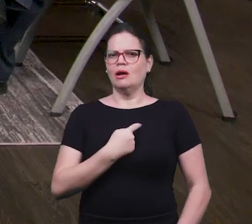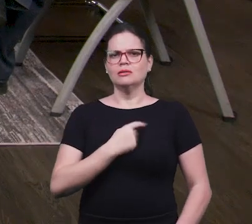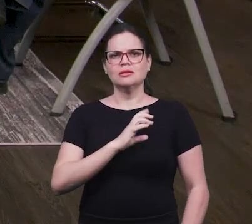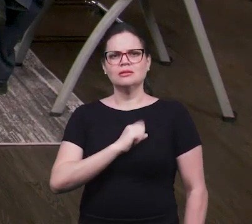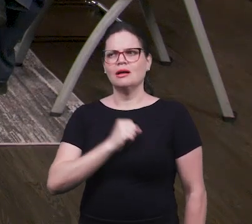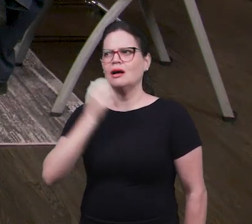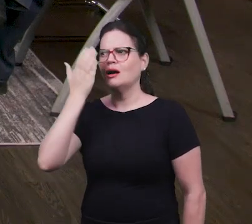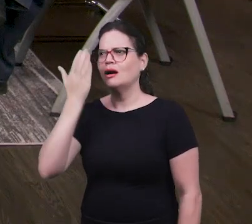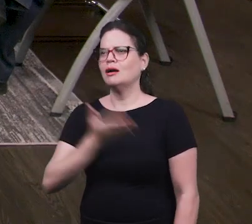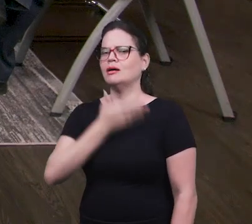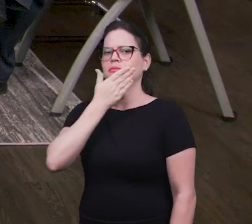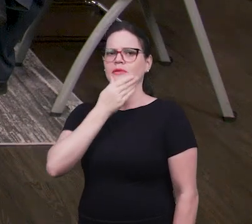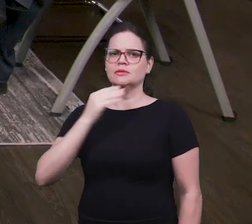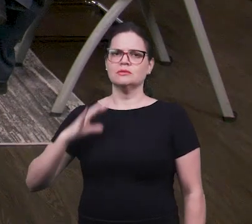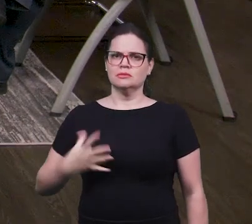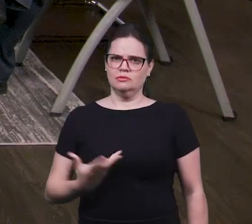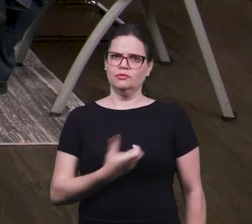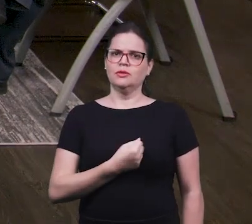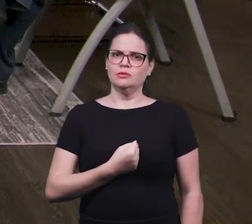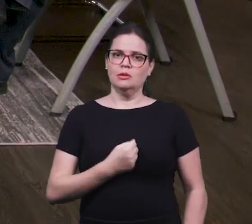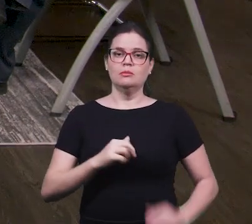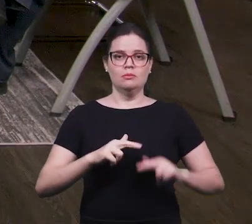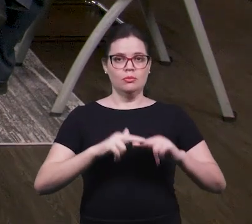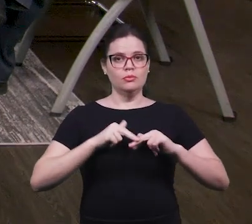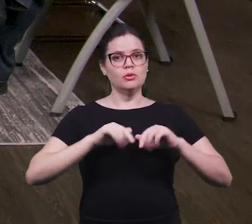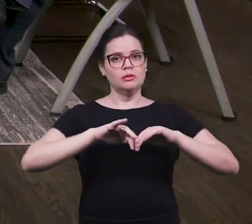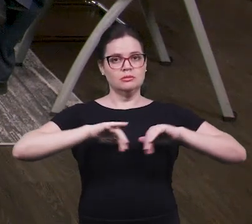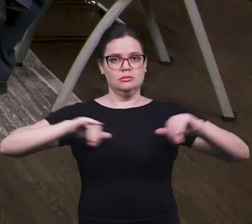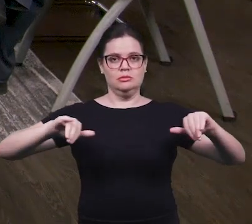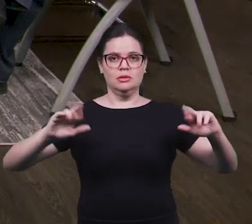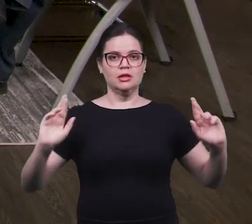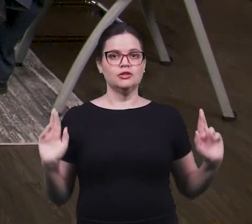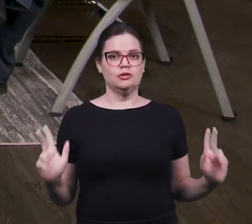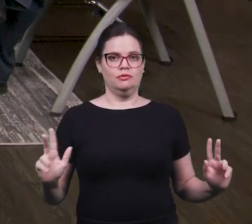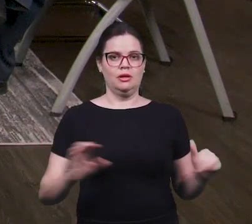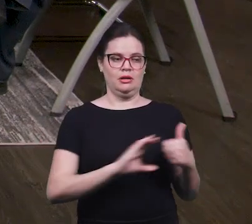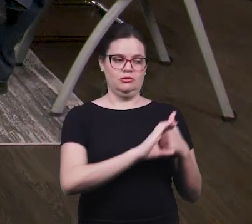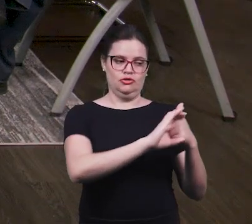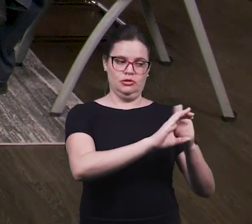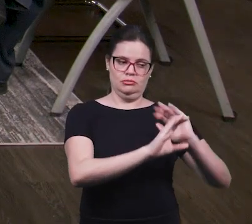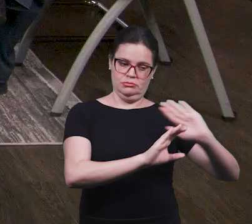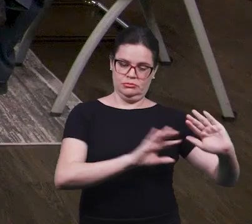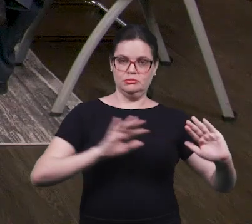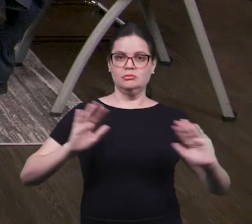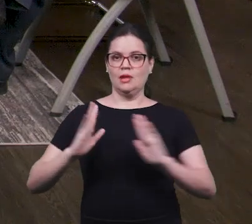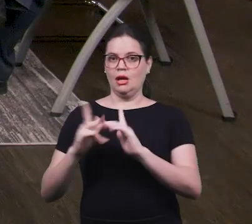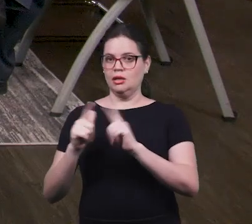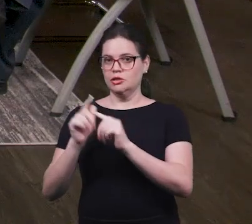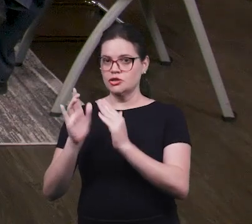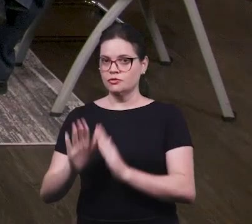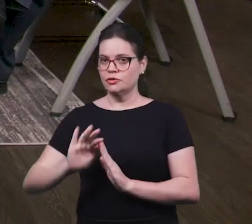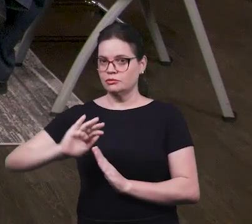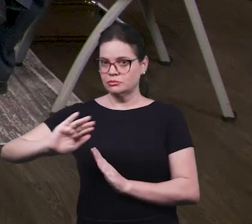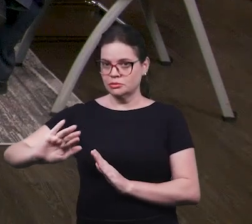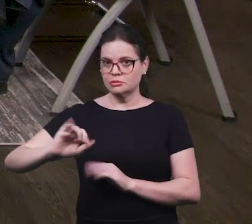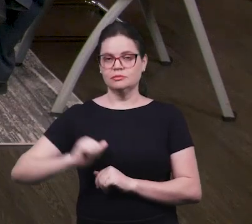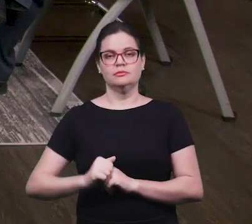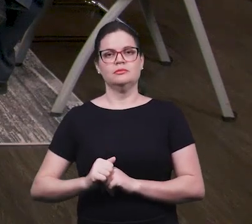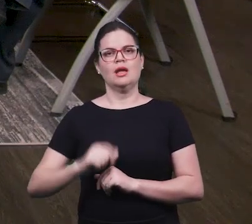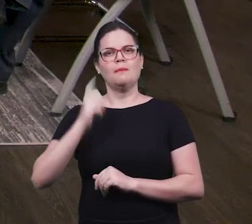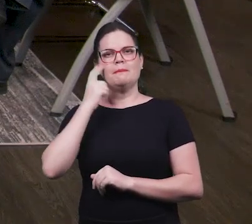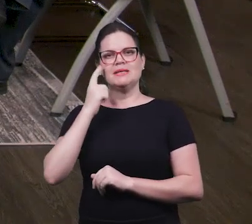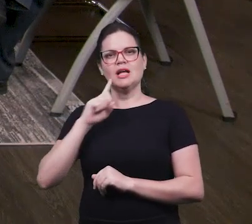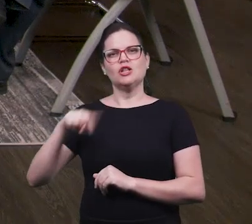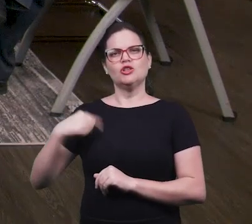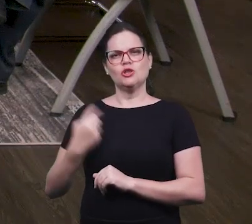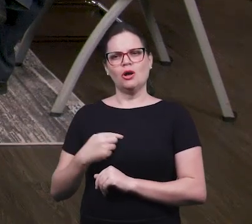Salvador, que é o Senhor Jesus. Estamos na igreja de Sardes. Podíamos estar dizendo assim, não, estamos na igreja de Filadélfia.